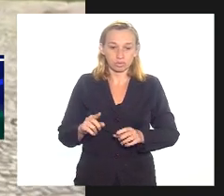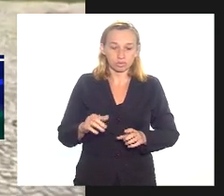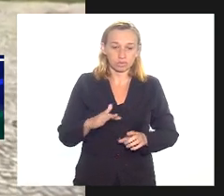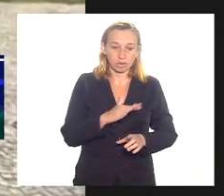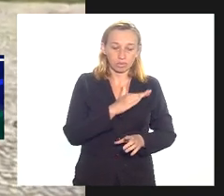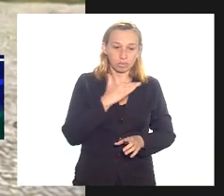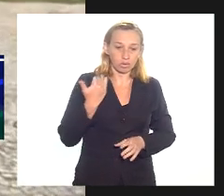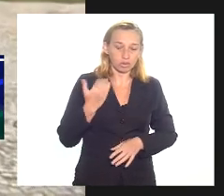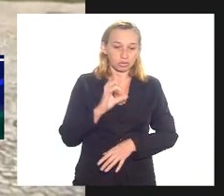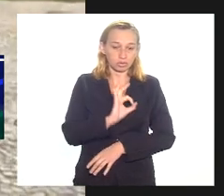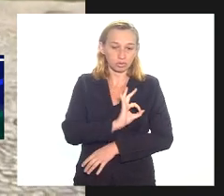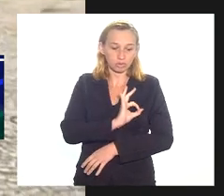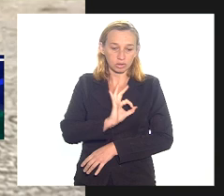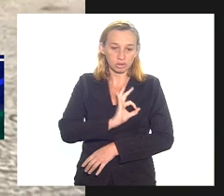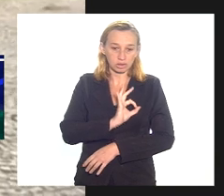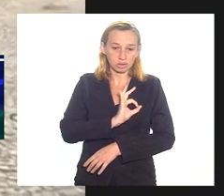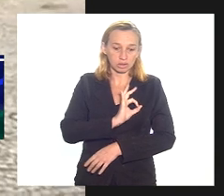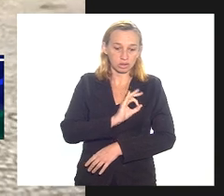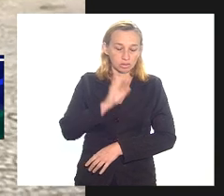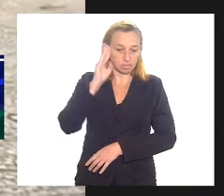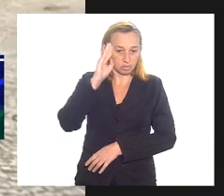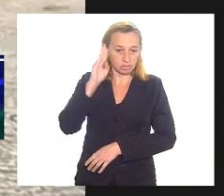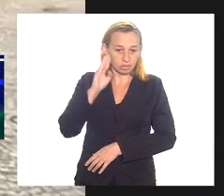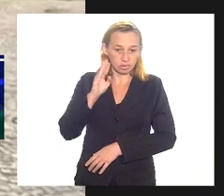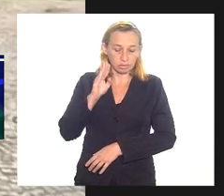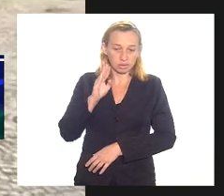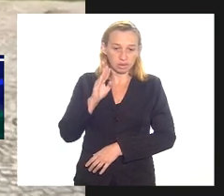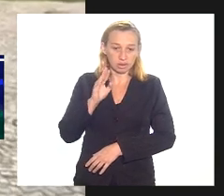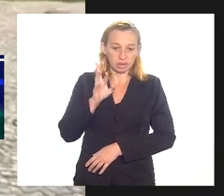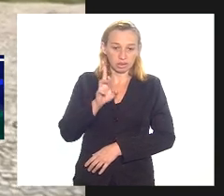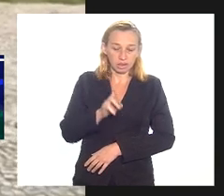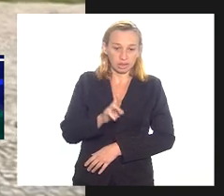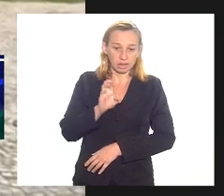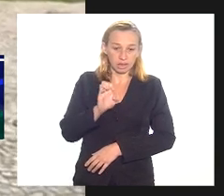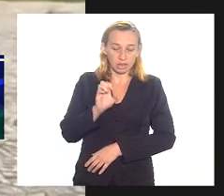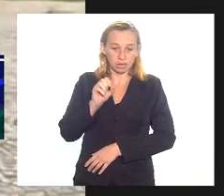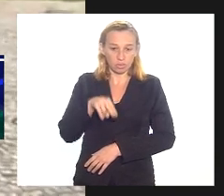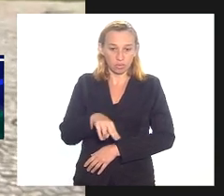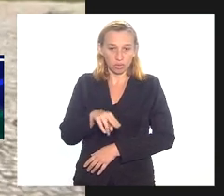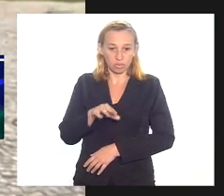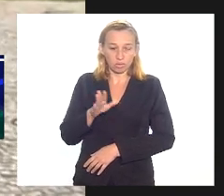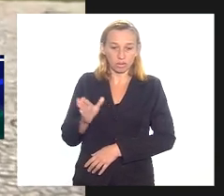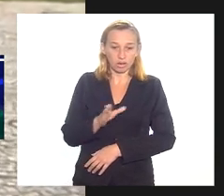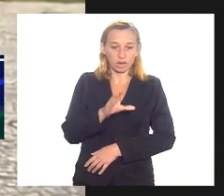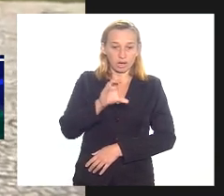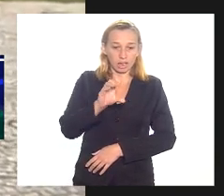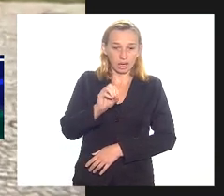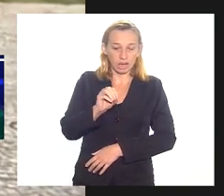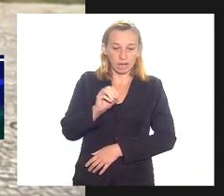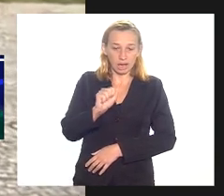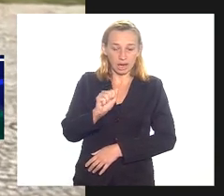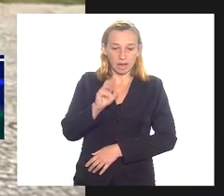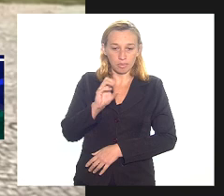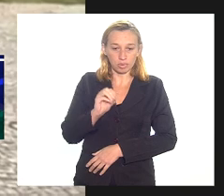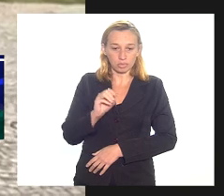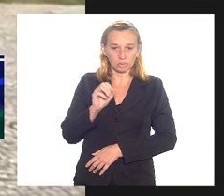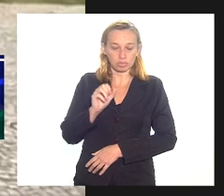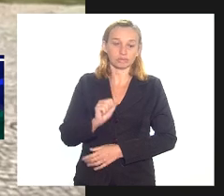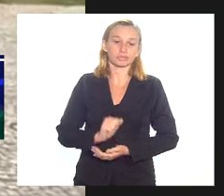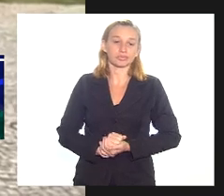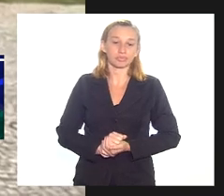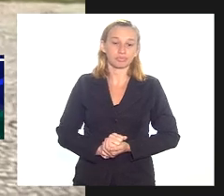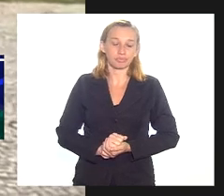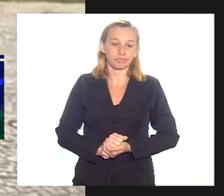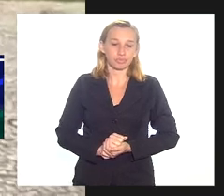do policial militar do Recon, do Cabo Thiago. Um drama, senhora presidente. Ali a